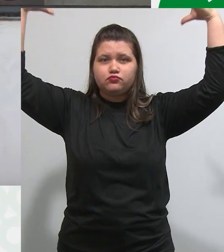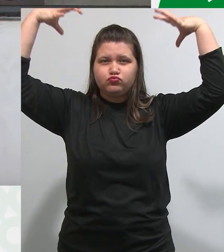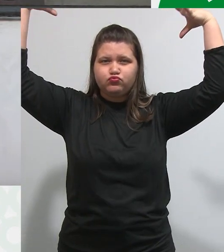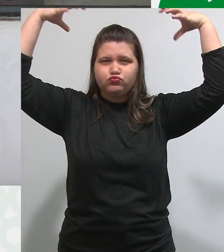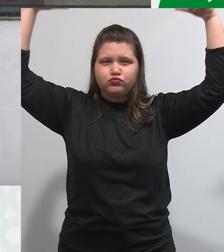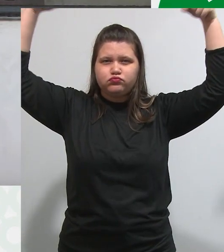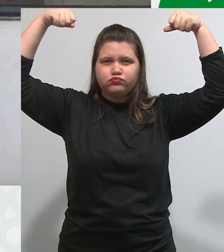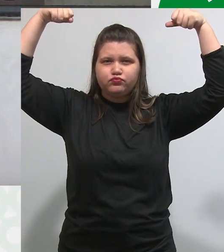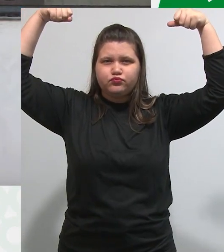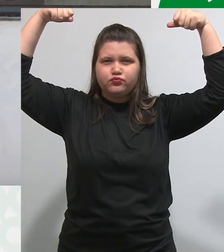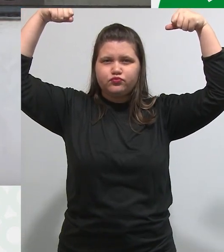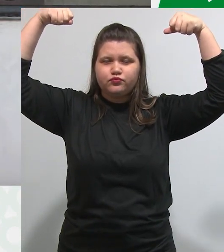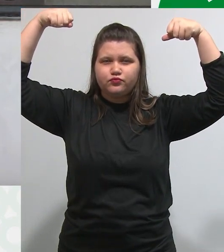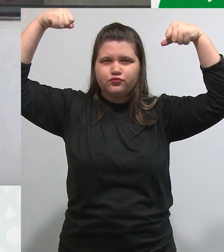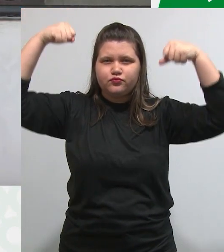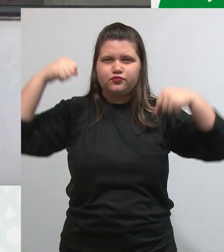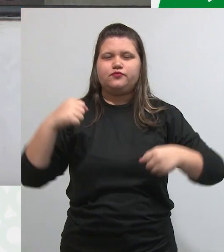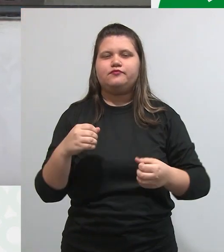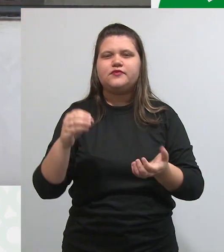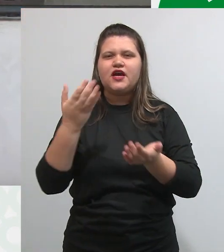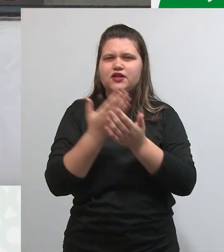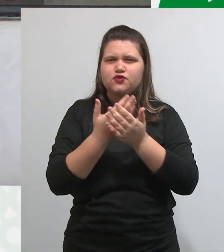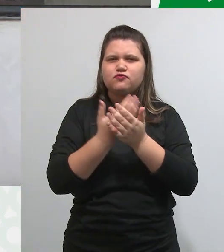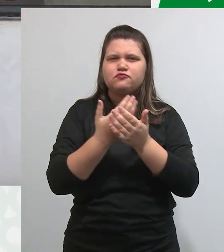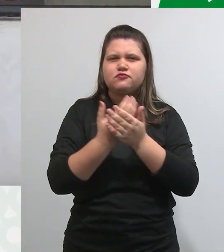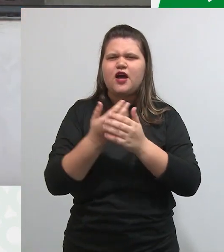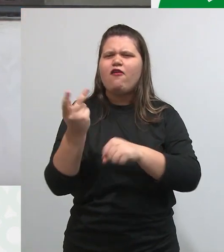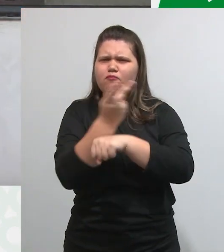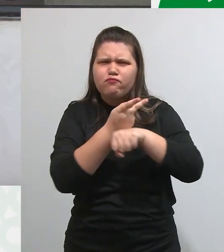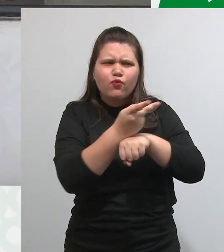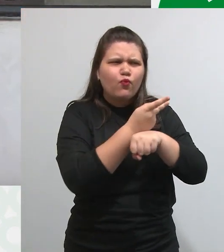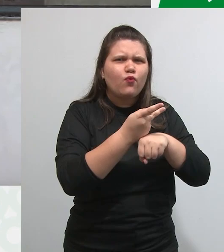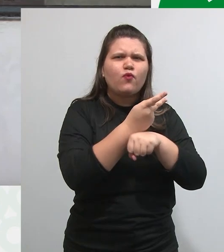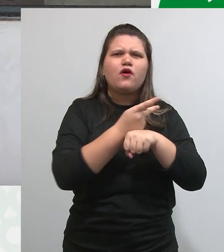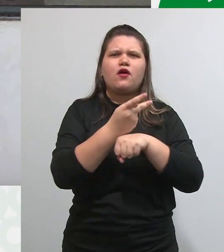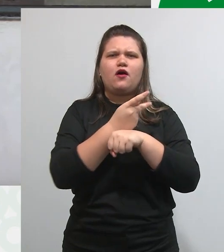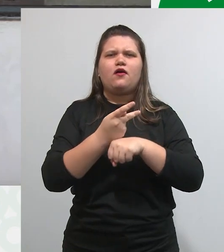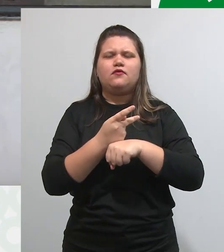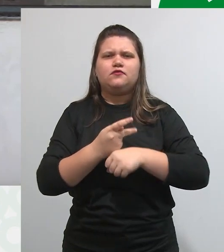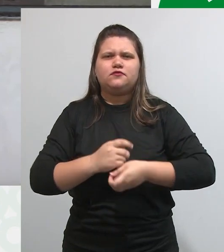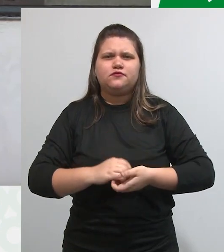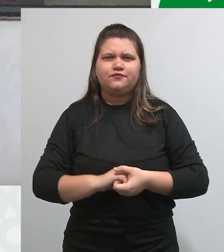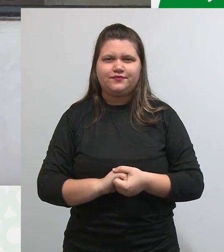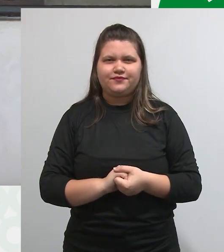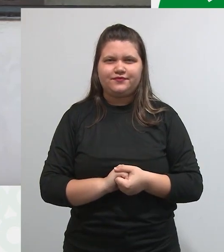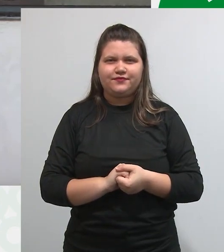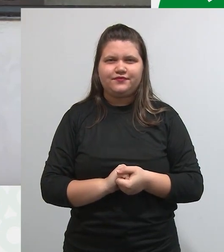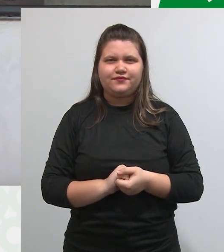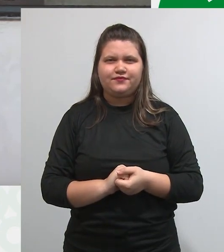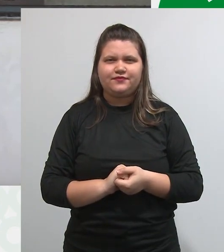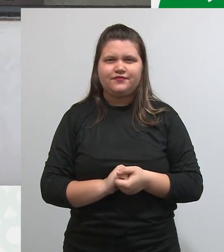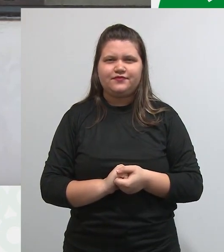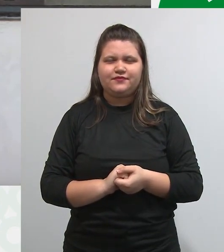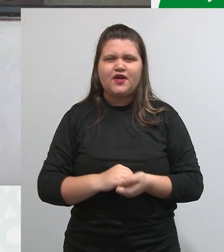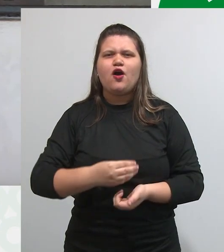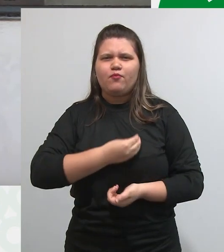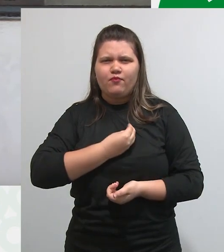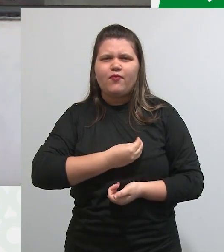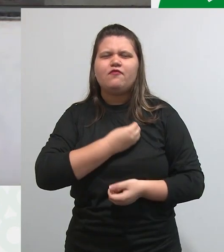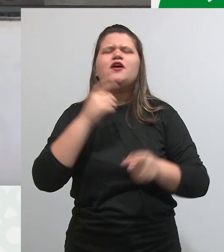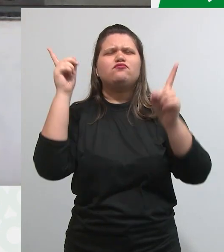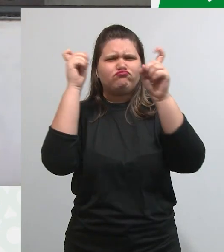e estudava, e fazia, e buscava, e corria atrás. Mas foi uma época, assim, sofrida,